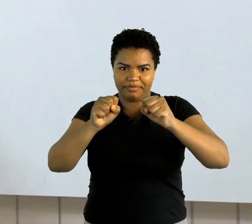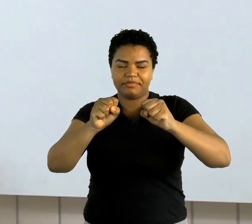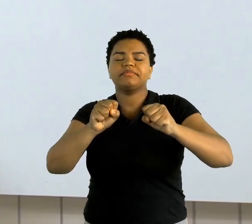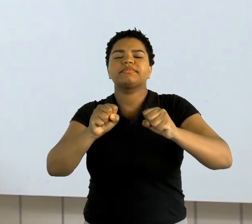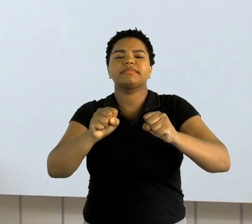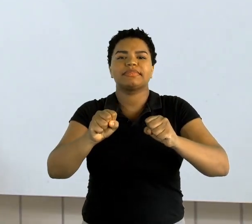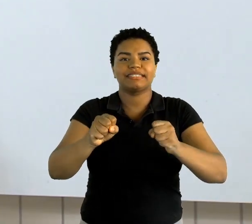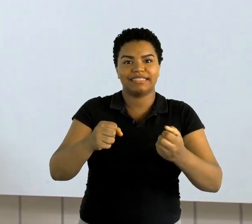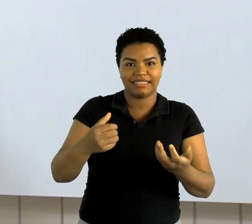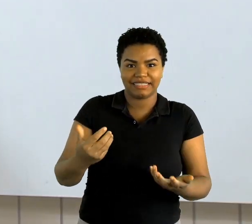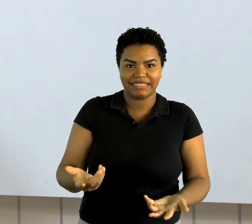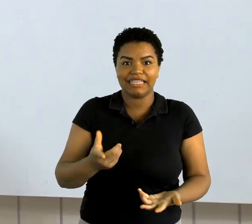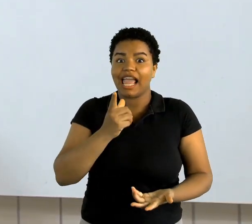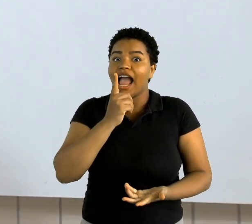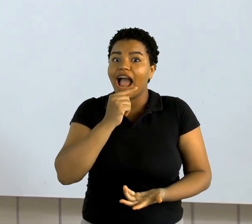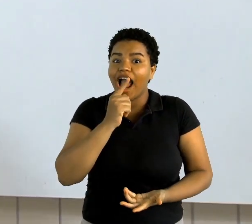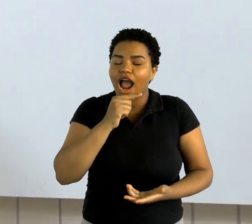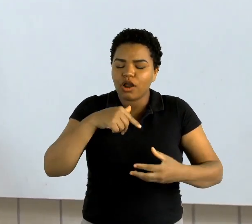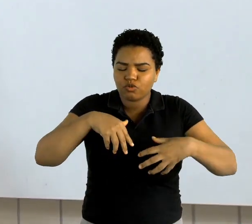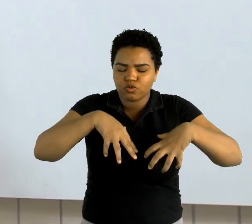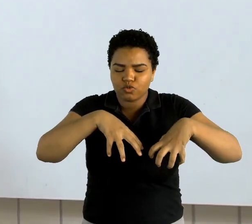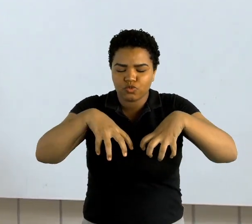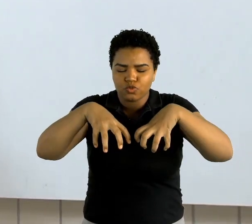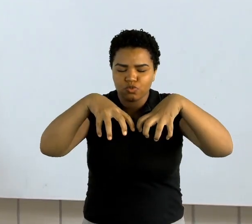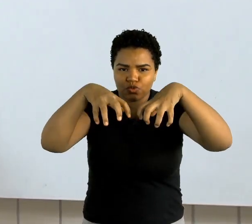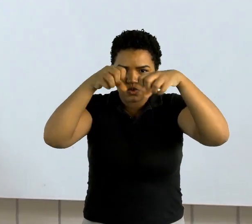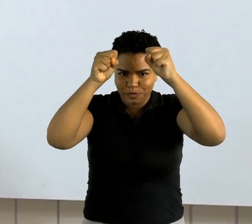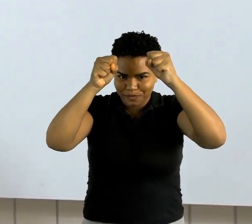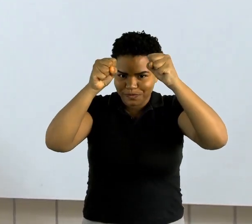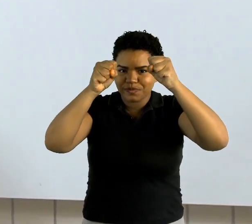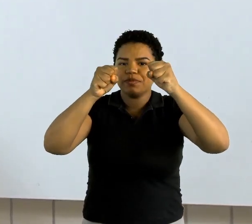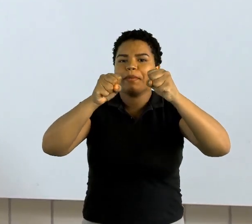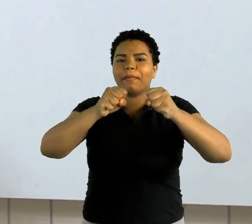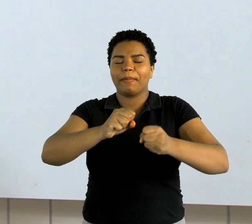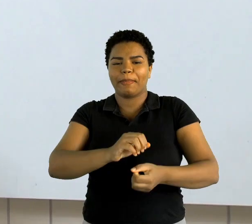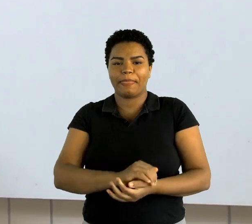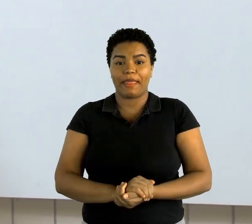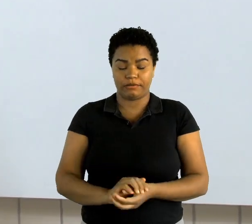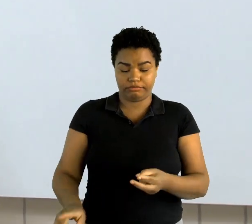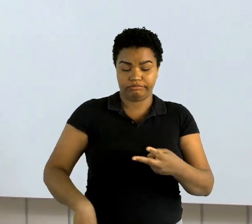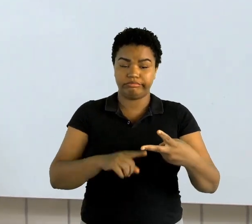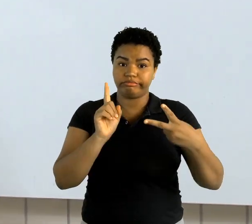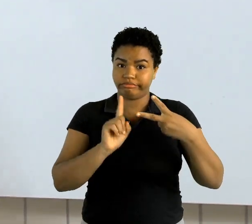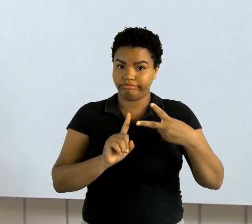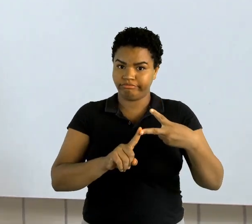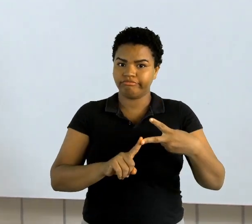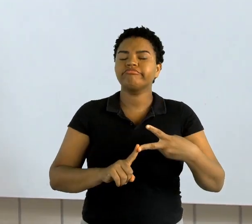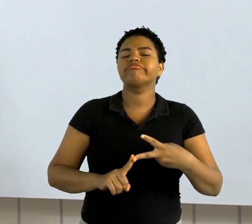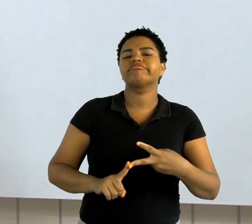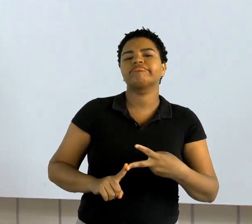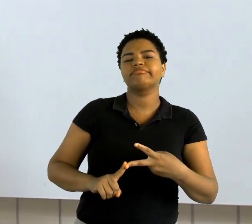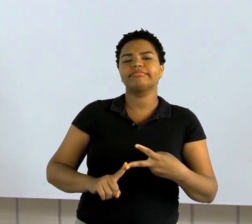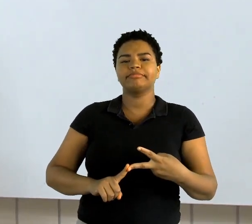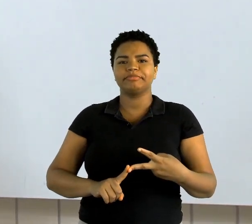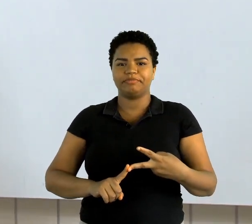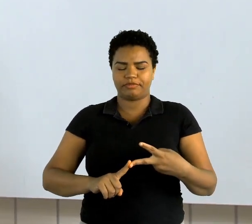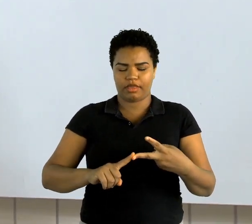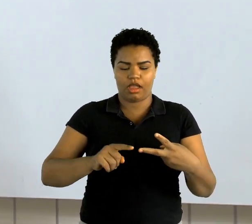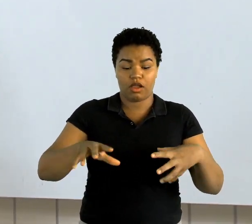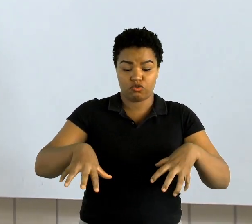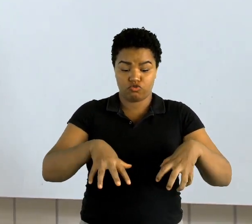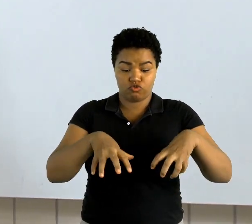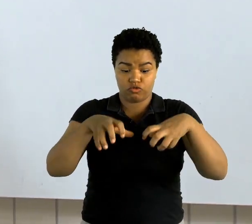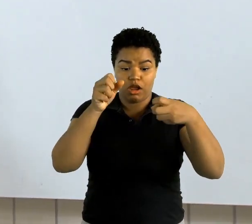evaporação, é a água subindo através do vapor. Segundo, a água, depois que ela sobe através